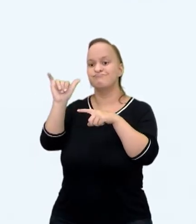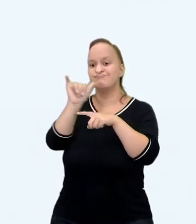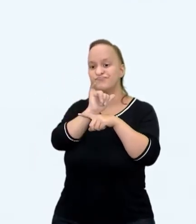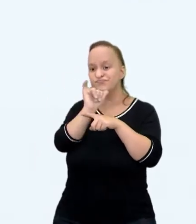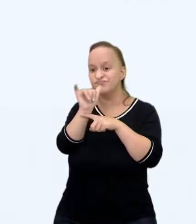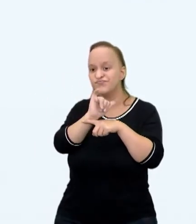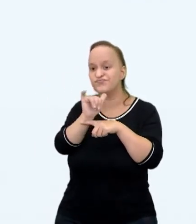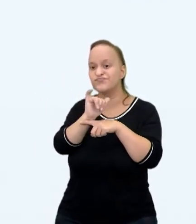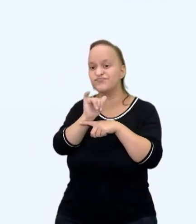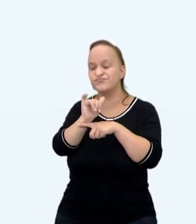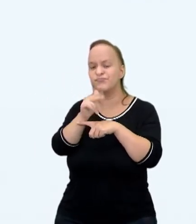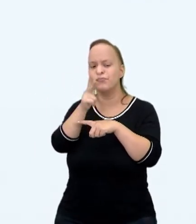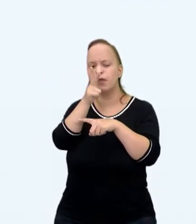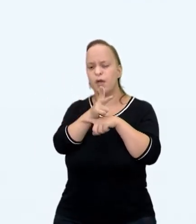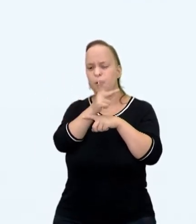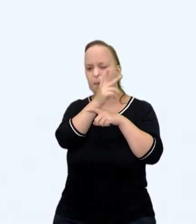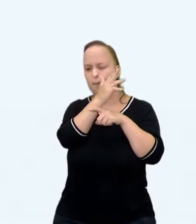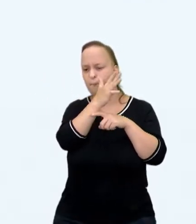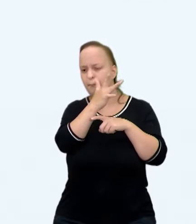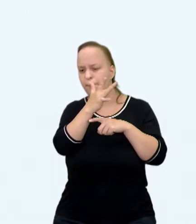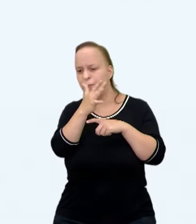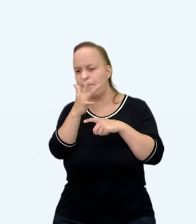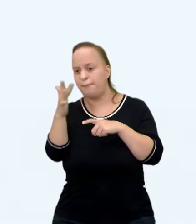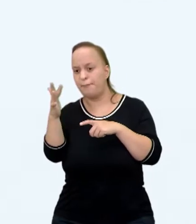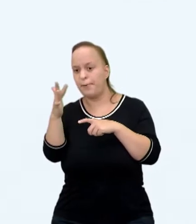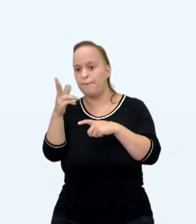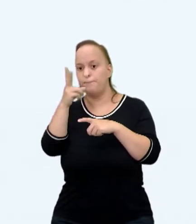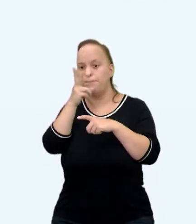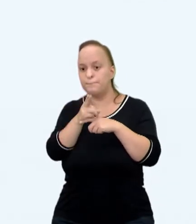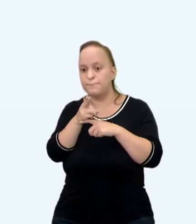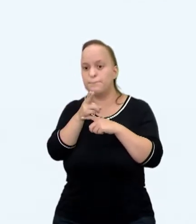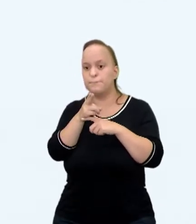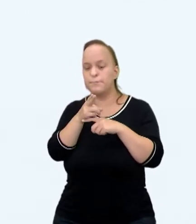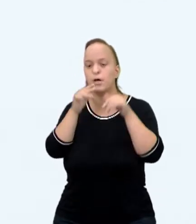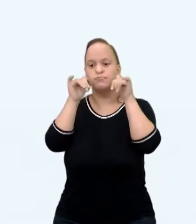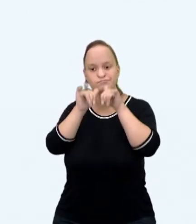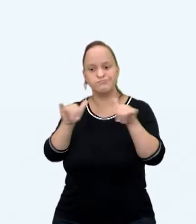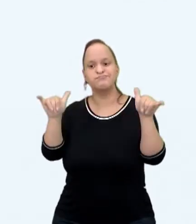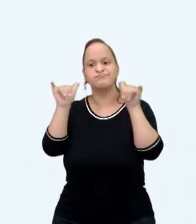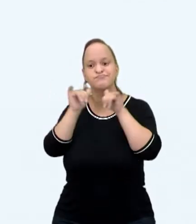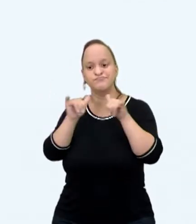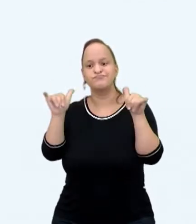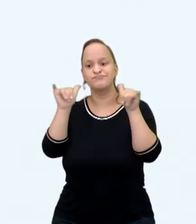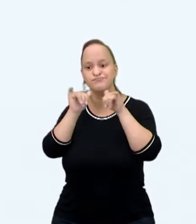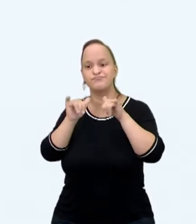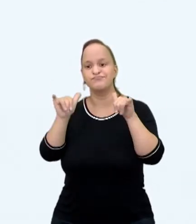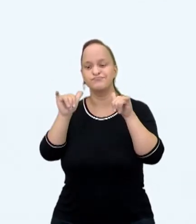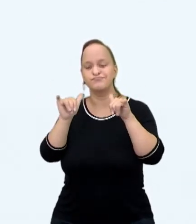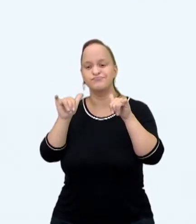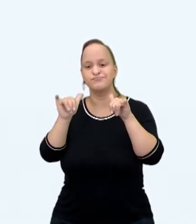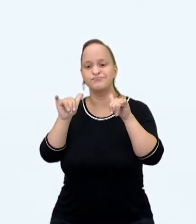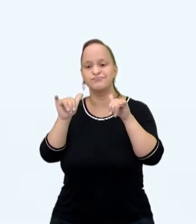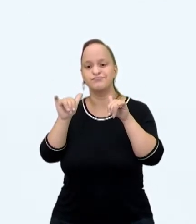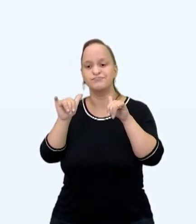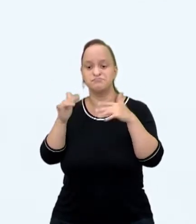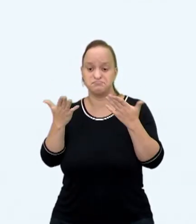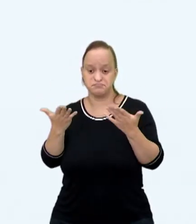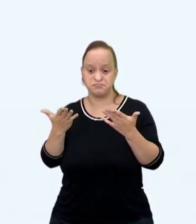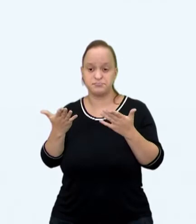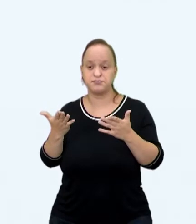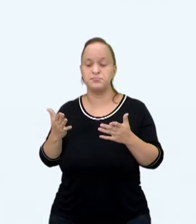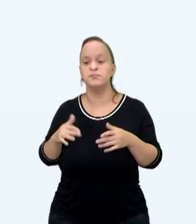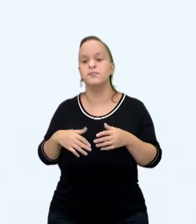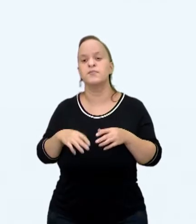assistir algum vídeo e este vídeo é interrompido por um mini vídeo com propagandas. Os